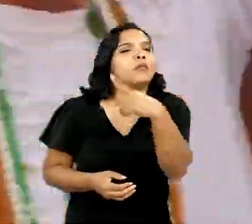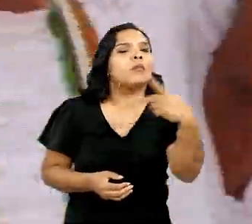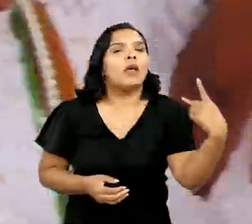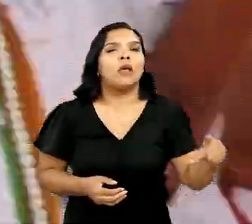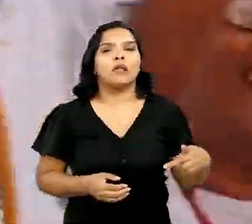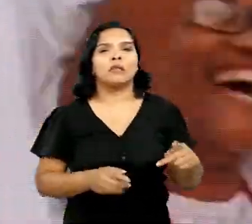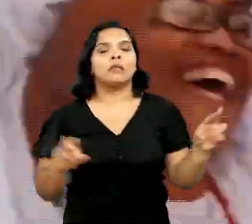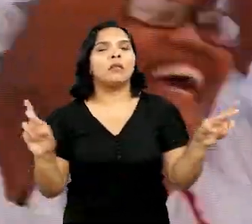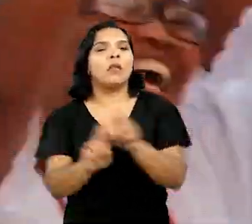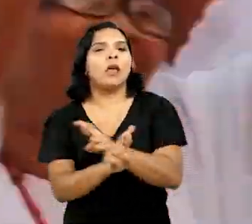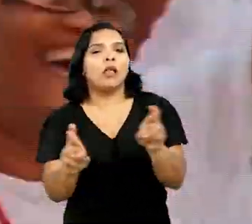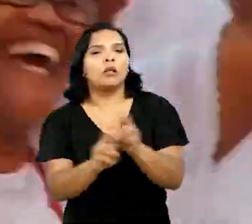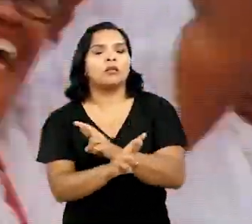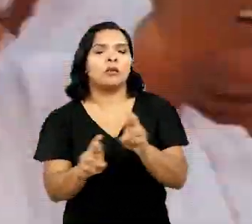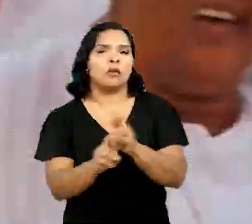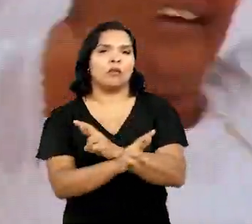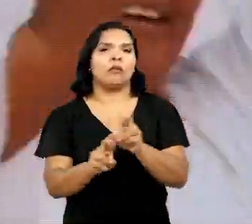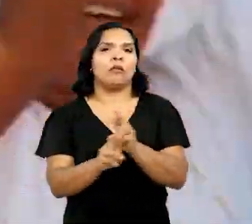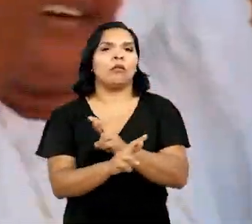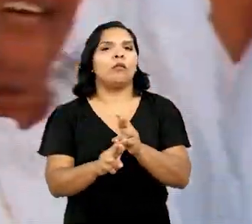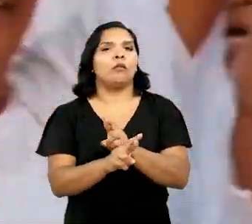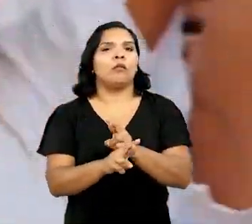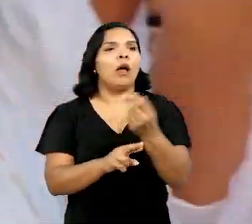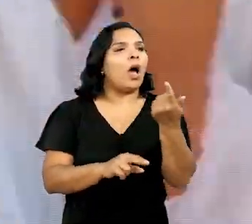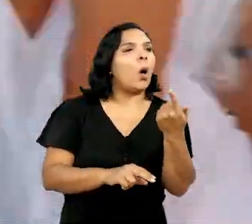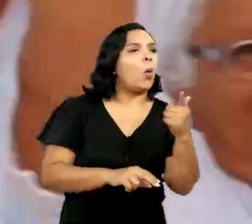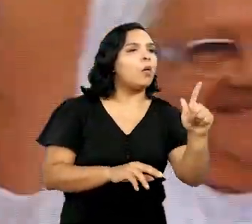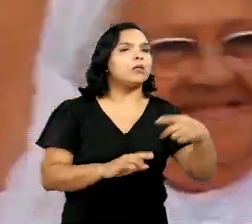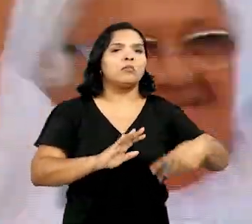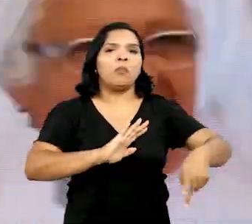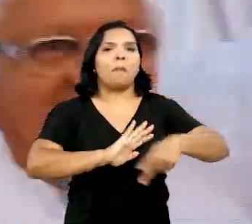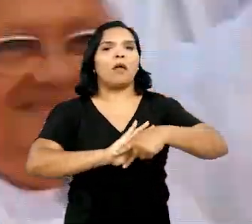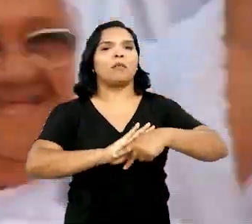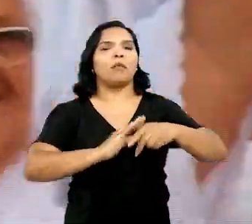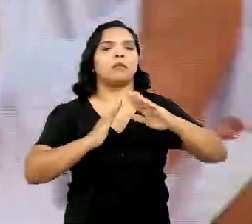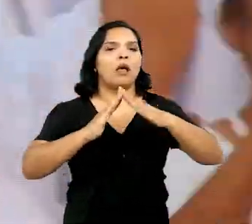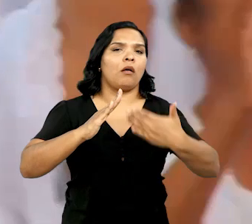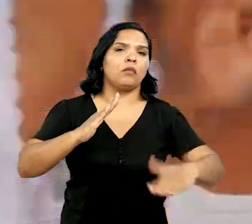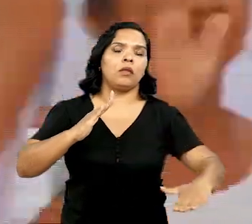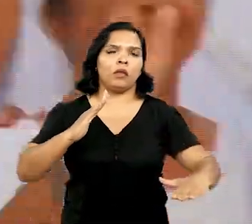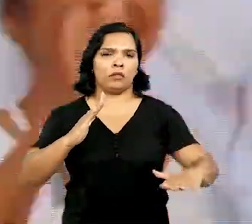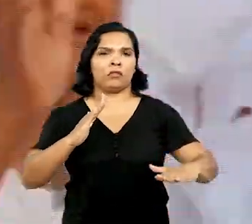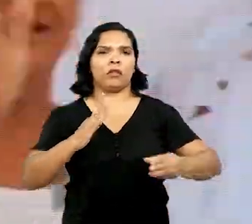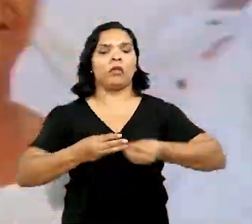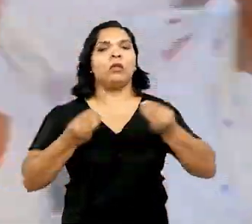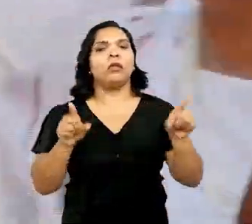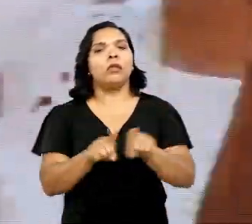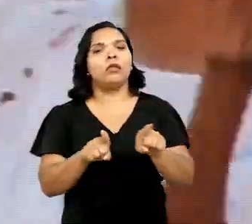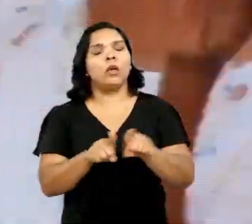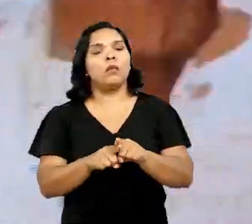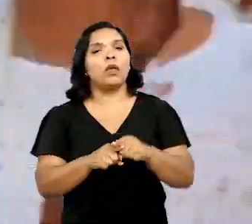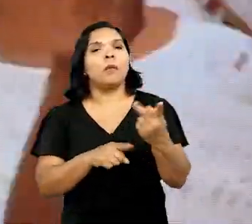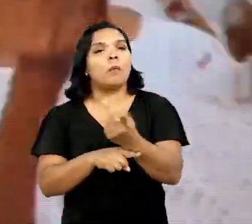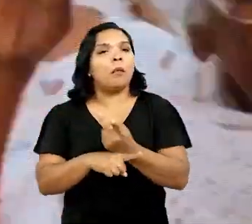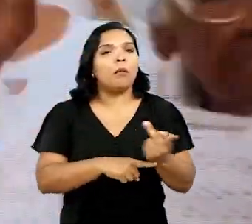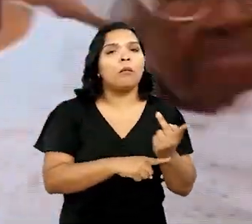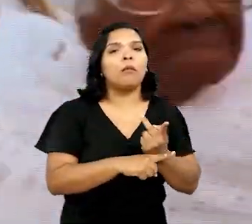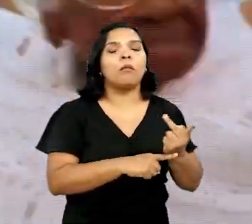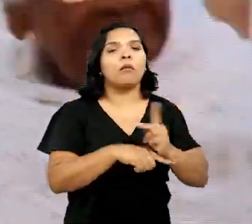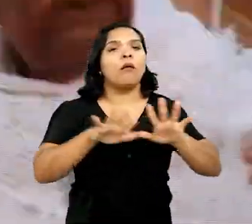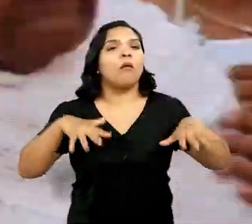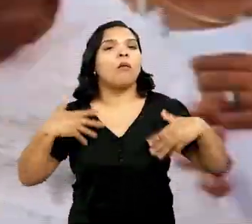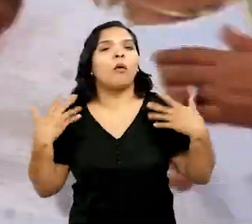delas em relação aos outros que não pertencem ao terreiro e, ao mesmo tempo,